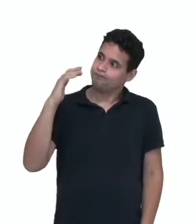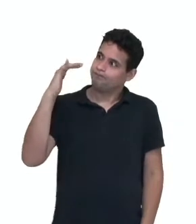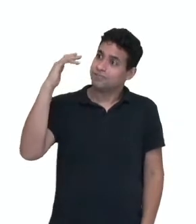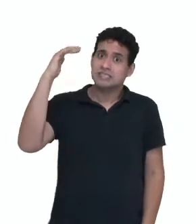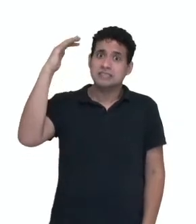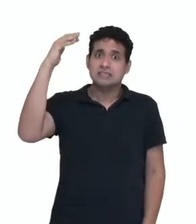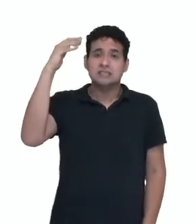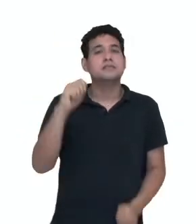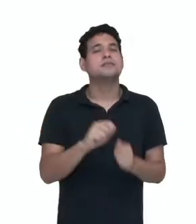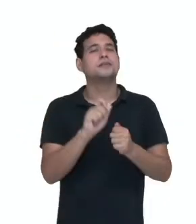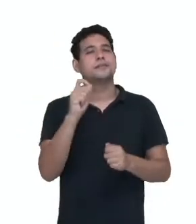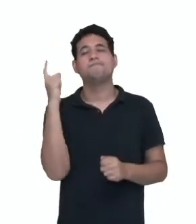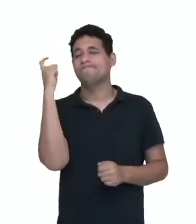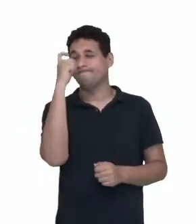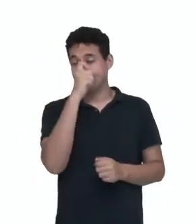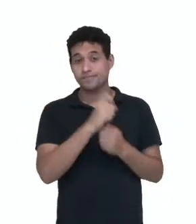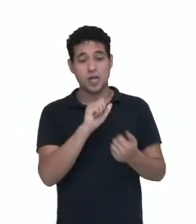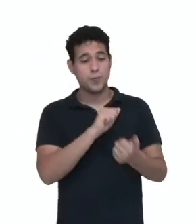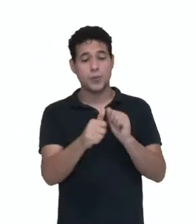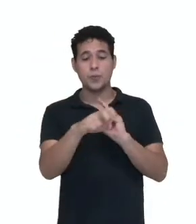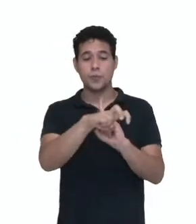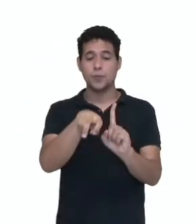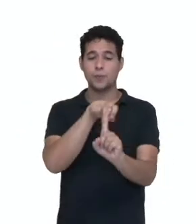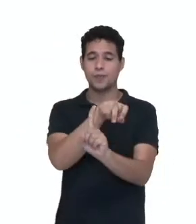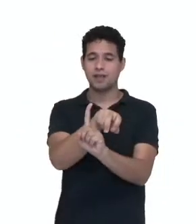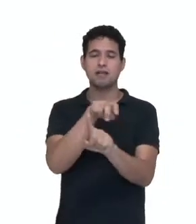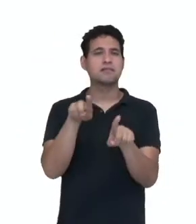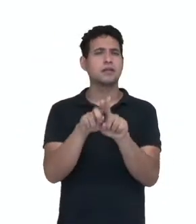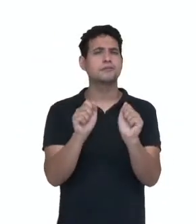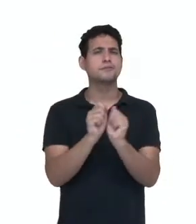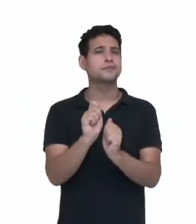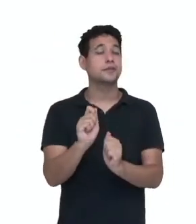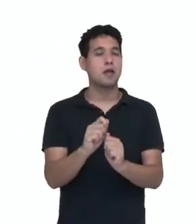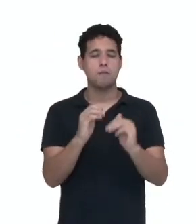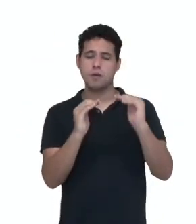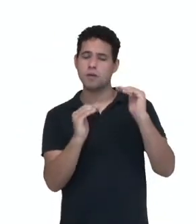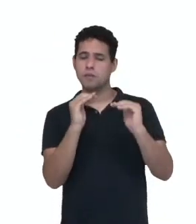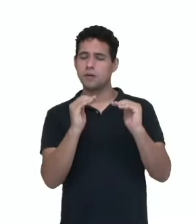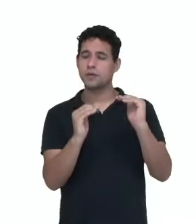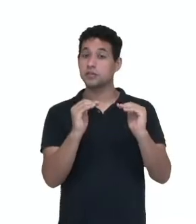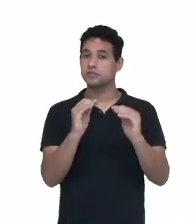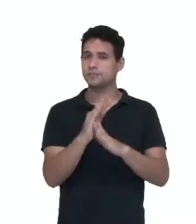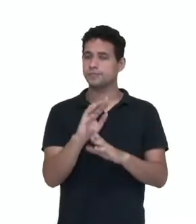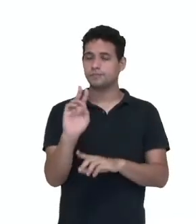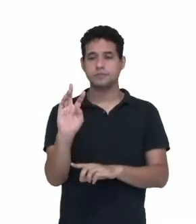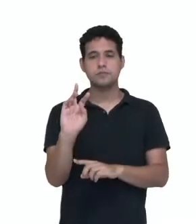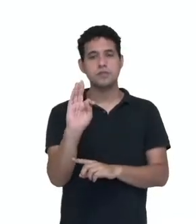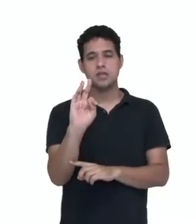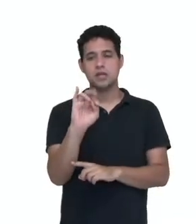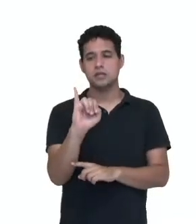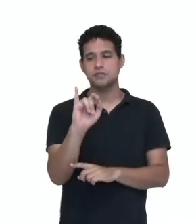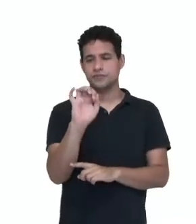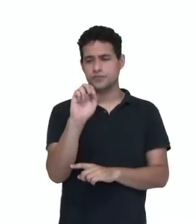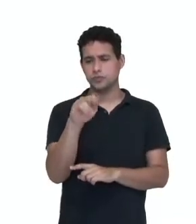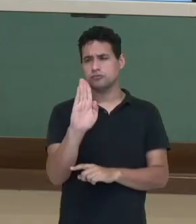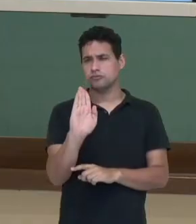dificultaram os atletas em suas modalidades junto às probabilidades de tifones. Sim, como nós já falamos.